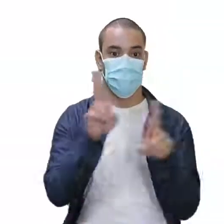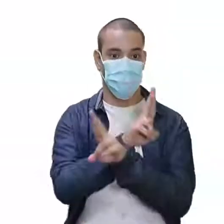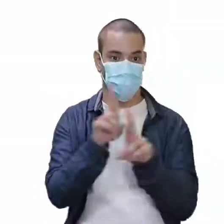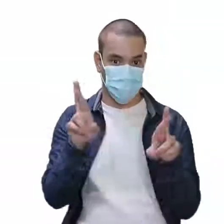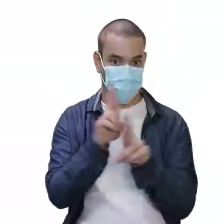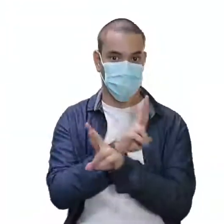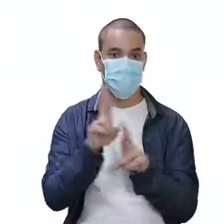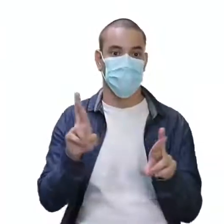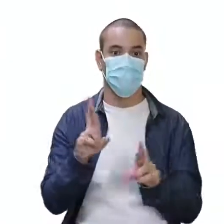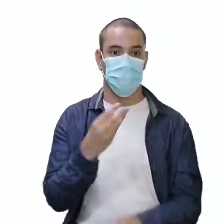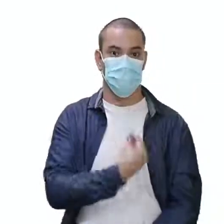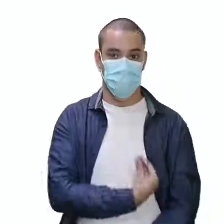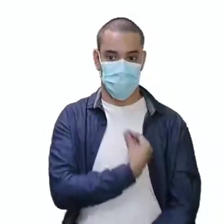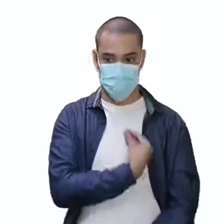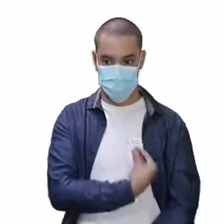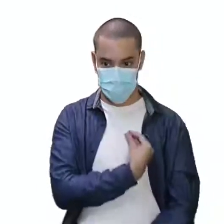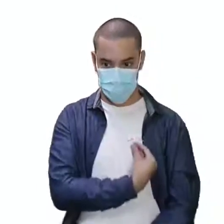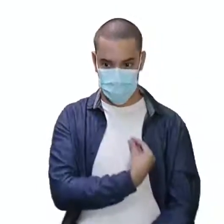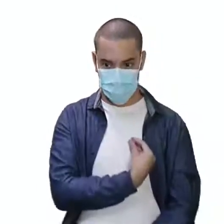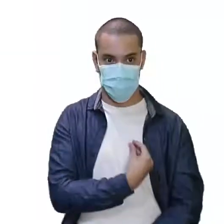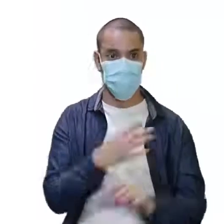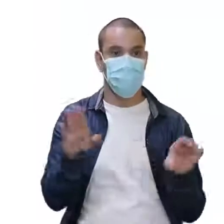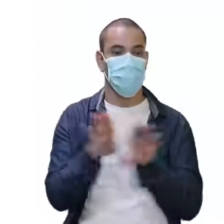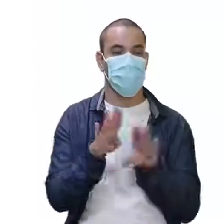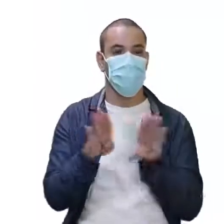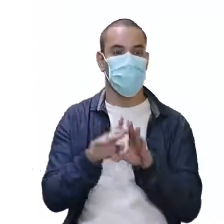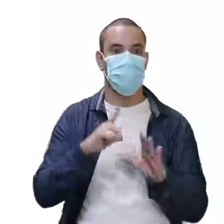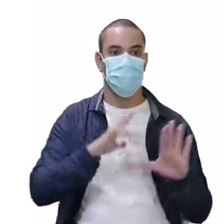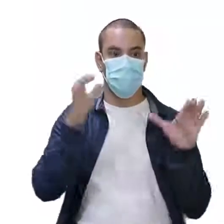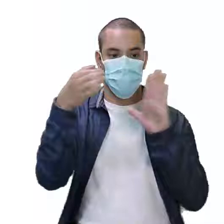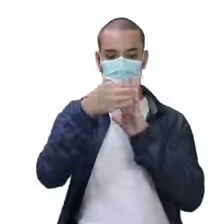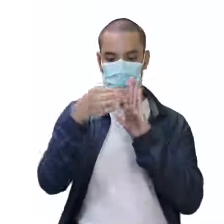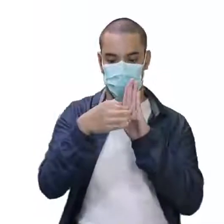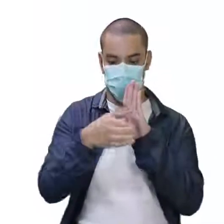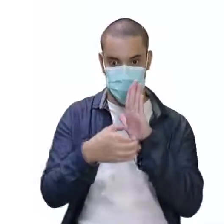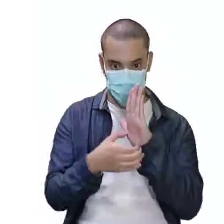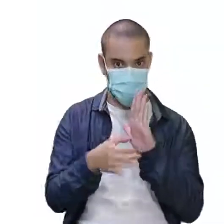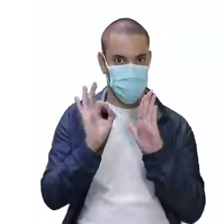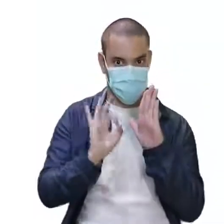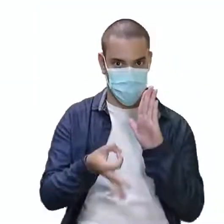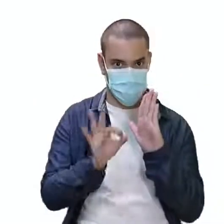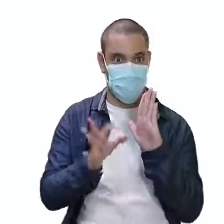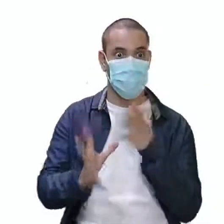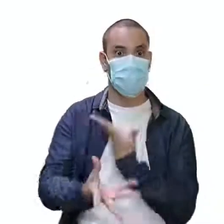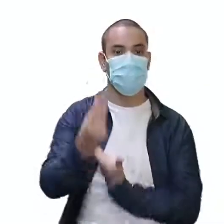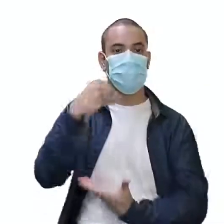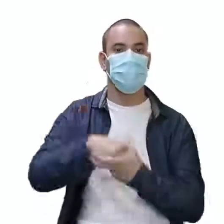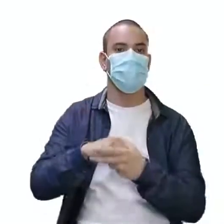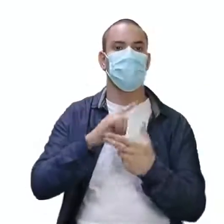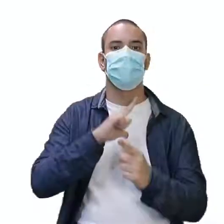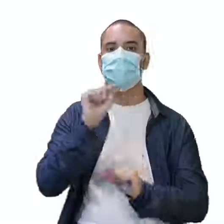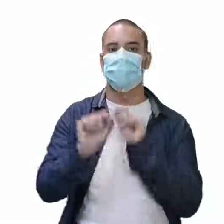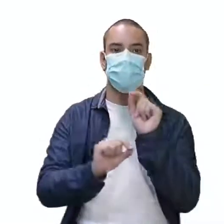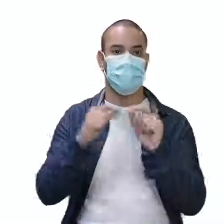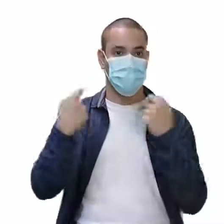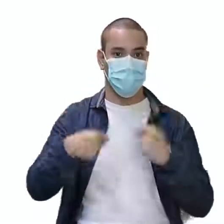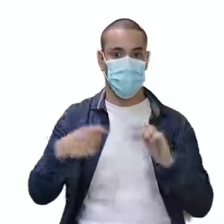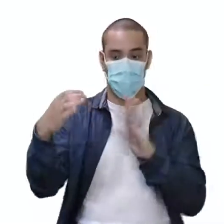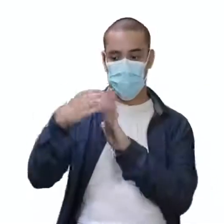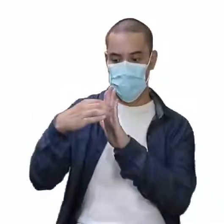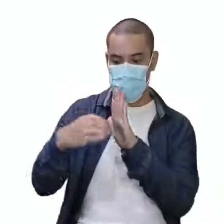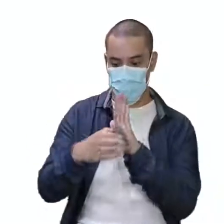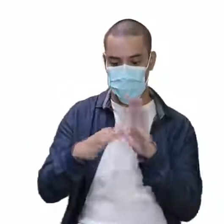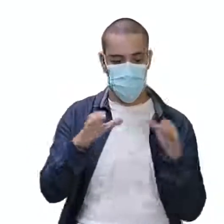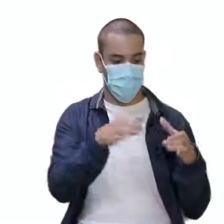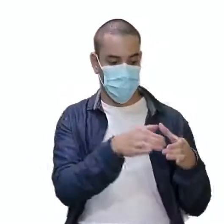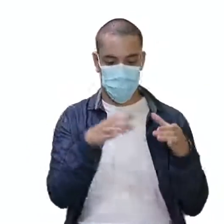Relações, então, entre os seres vivos, e aí a gente tem uma classificação, tá? Nessa classificação você vai ter dois